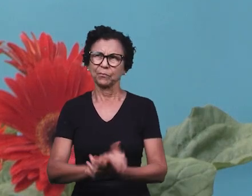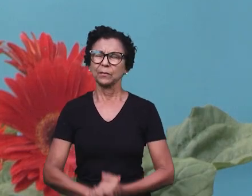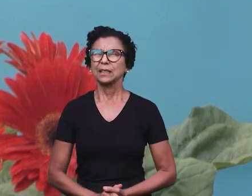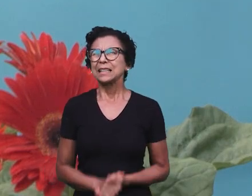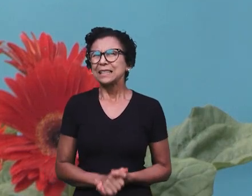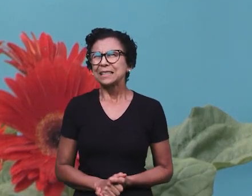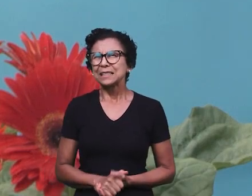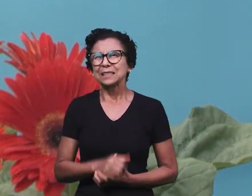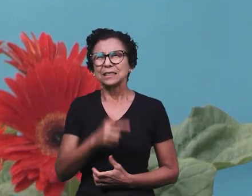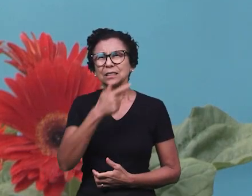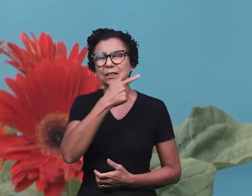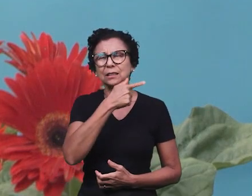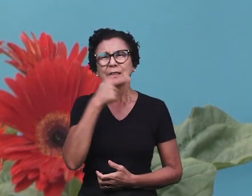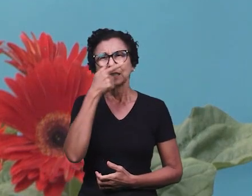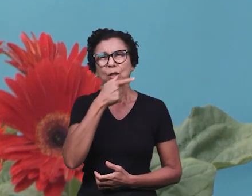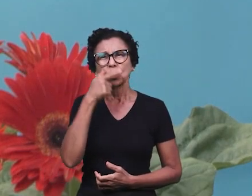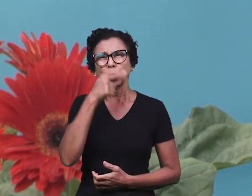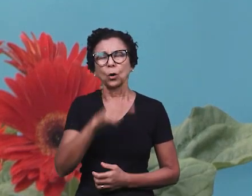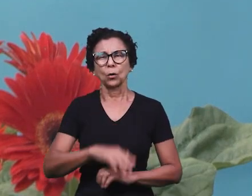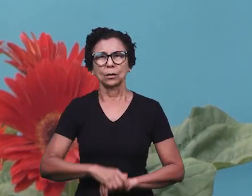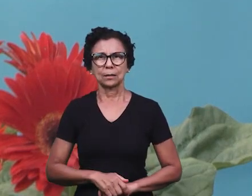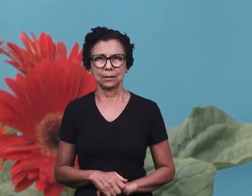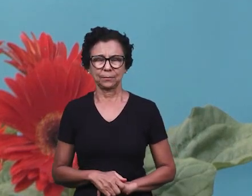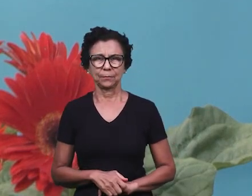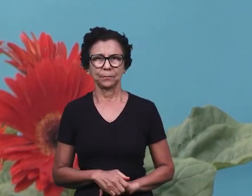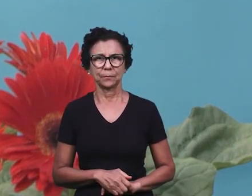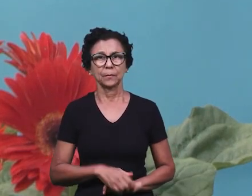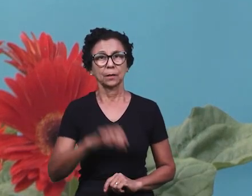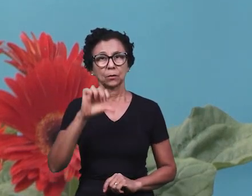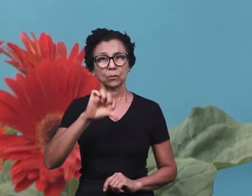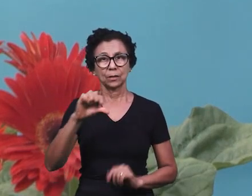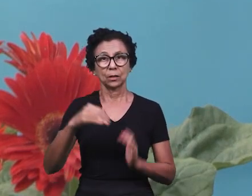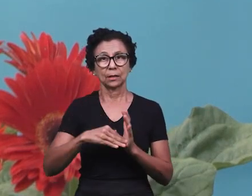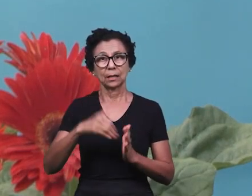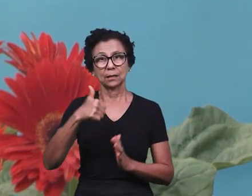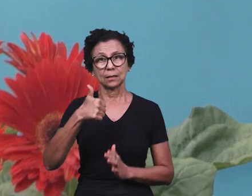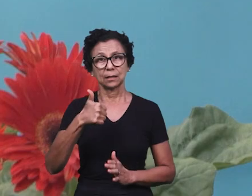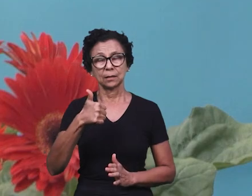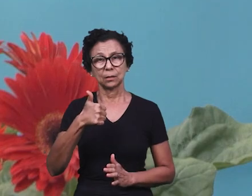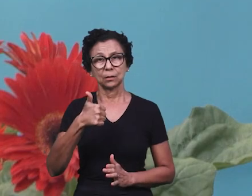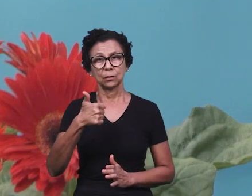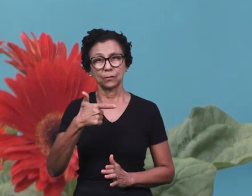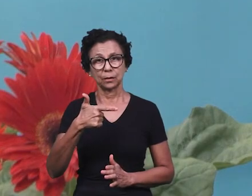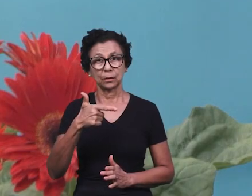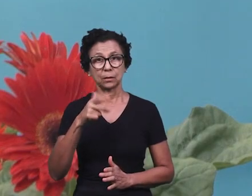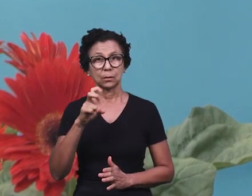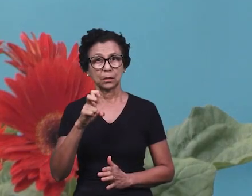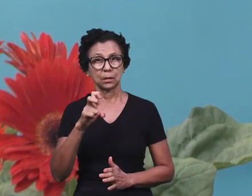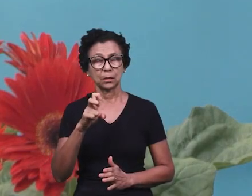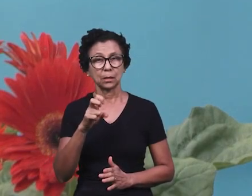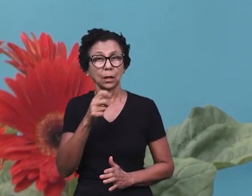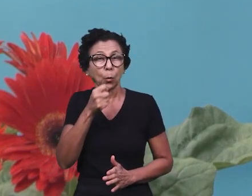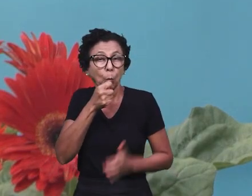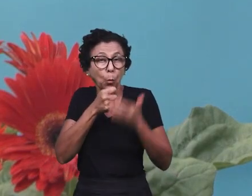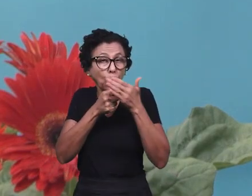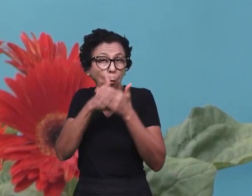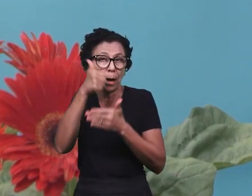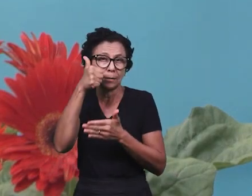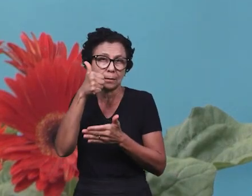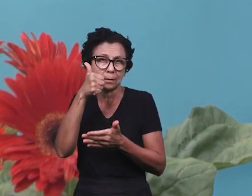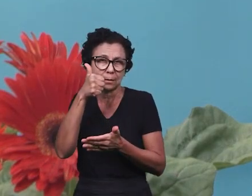de 126 miligramas, porque de 99 a 125, a gente considera pré-diabetes.